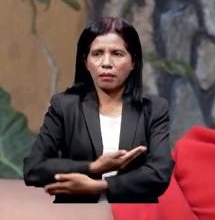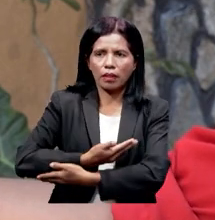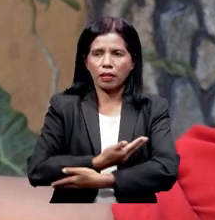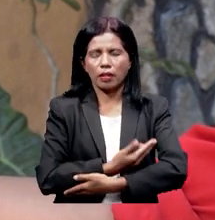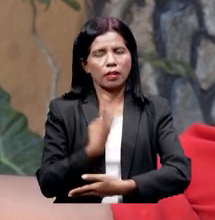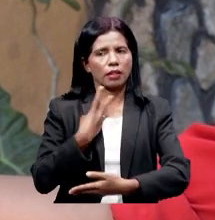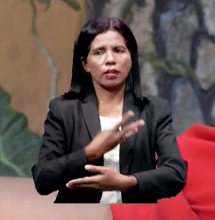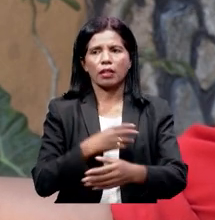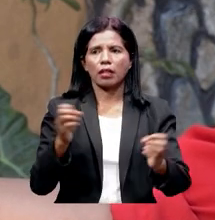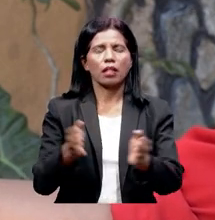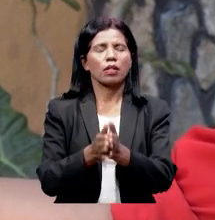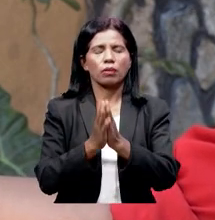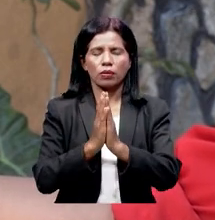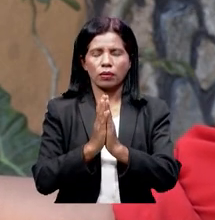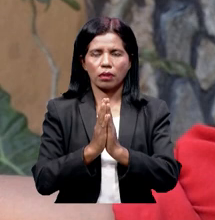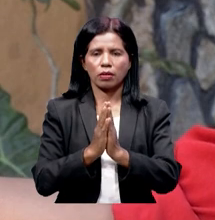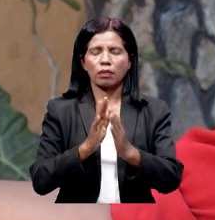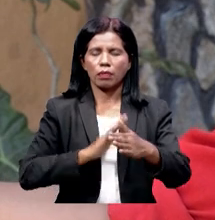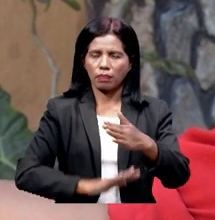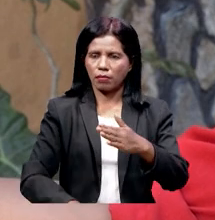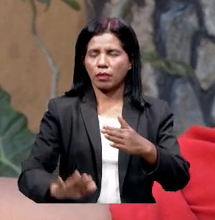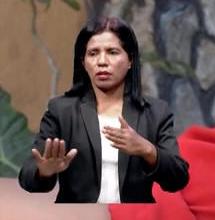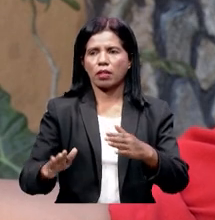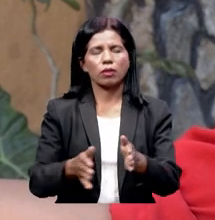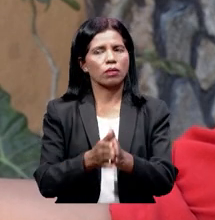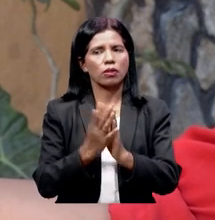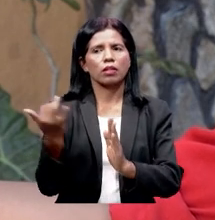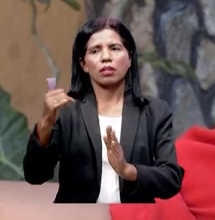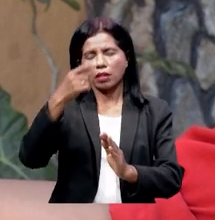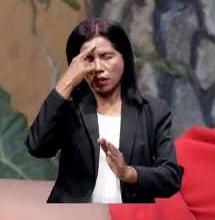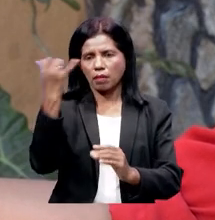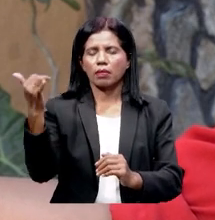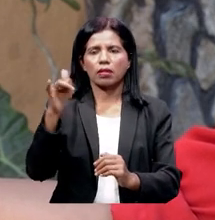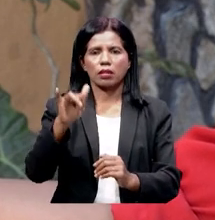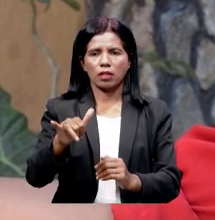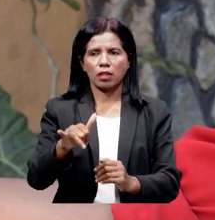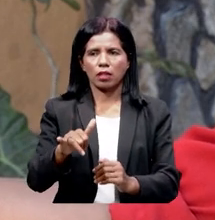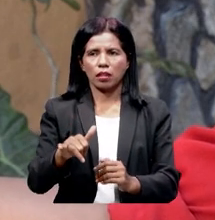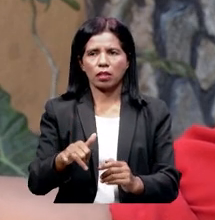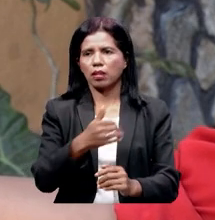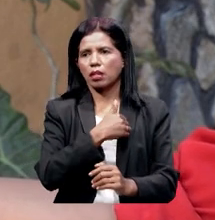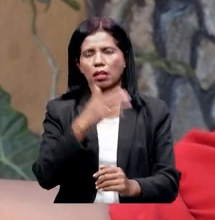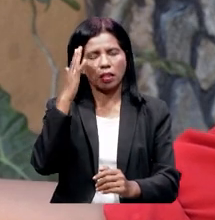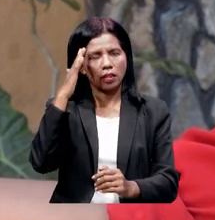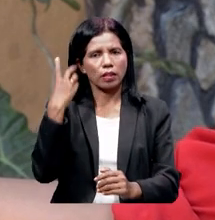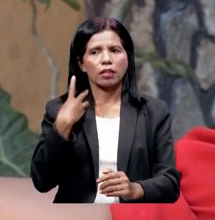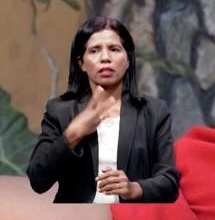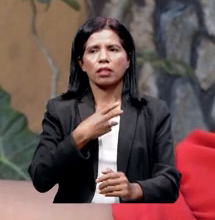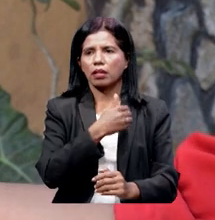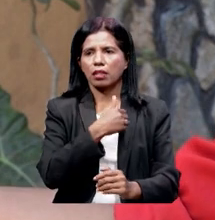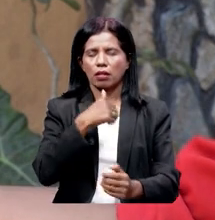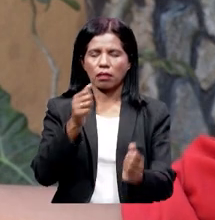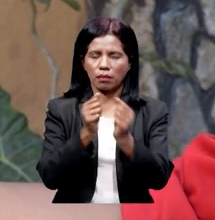labare clai zizia tu Moris exigência nunca usi sira tamba sira ne sira sira se o catena o hira ita sira o camuto no